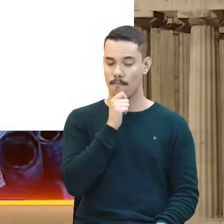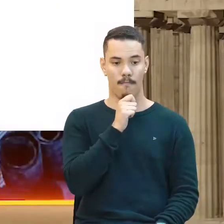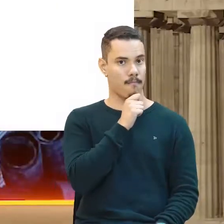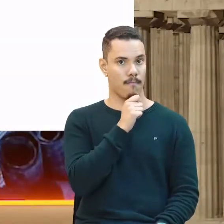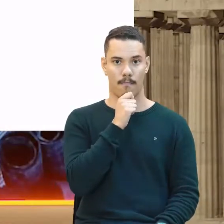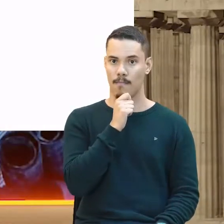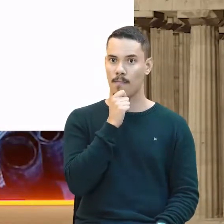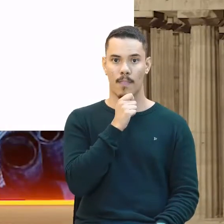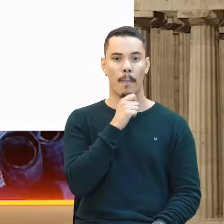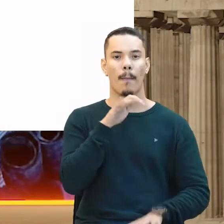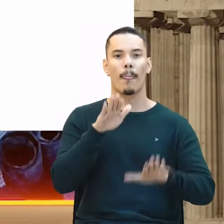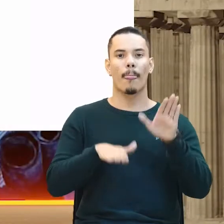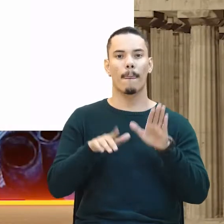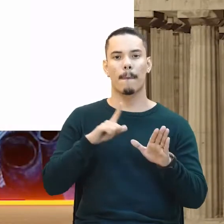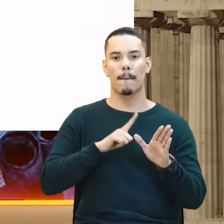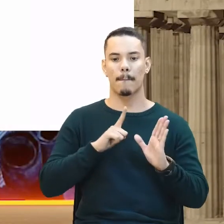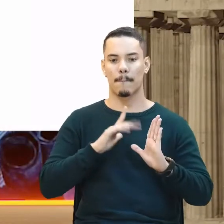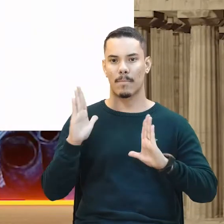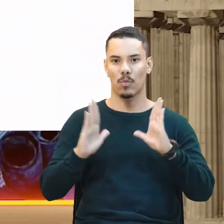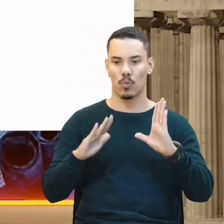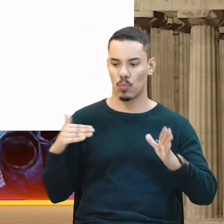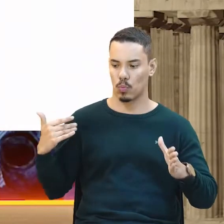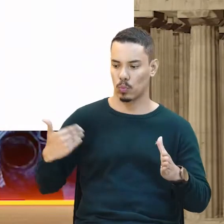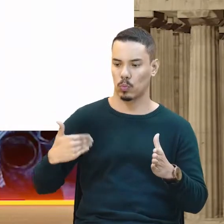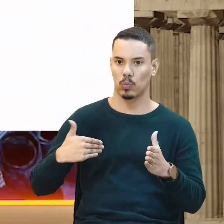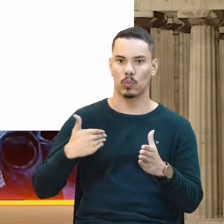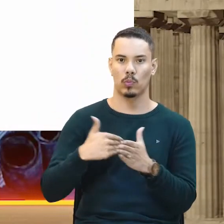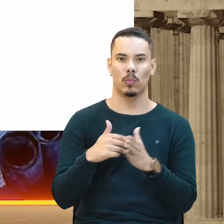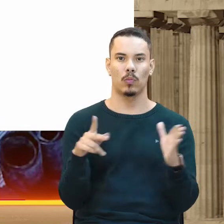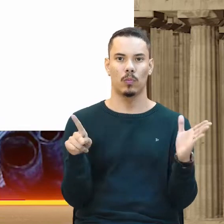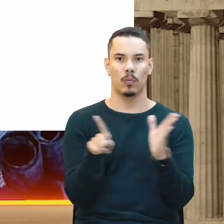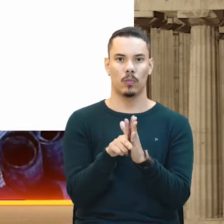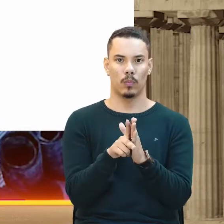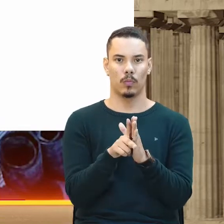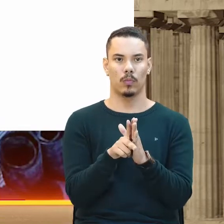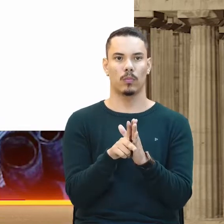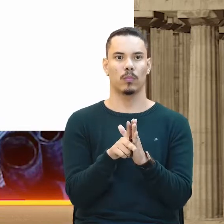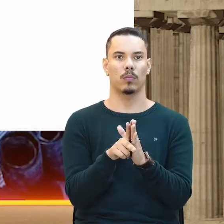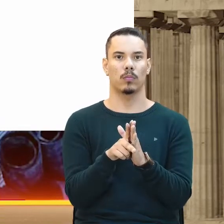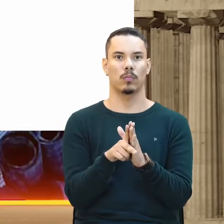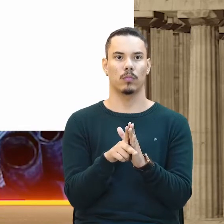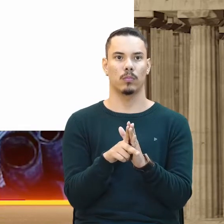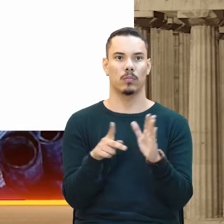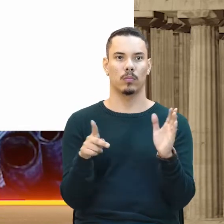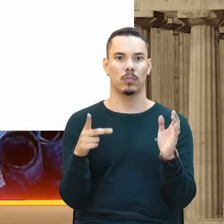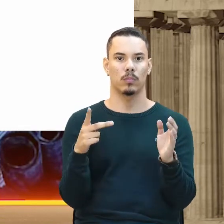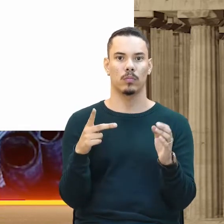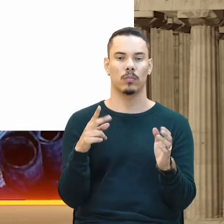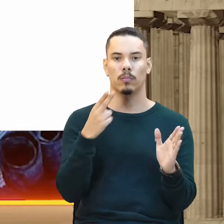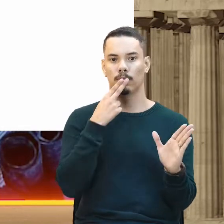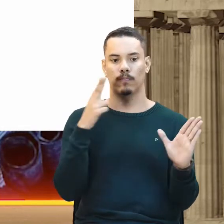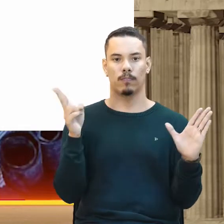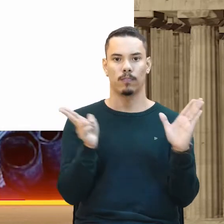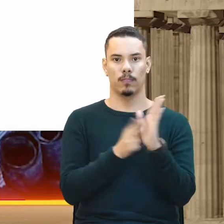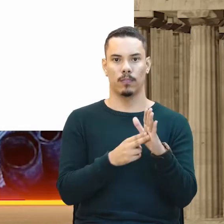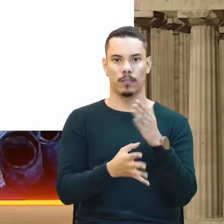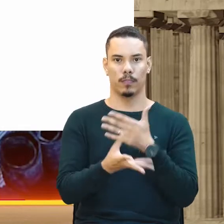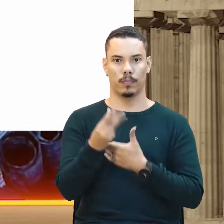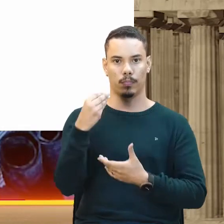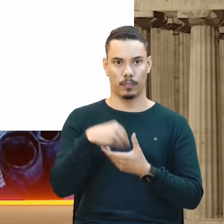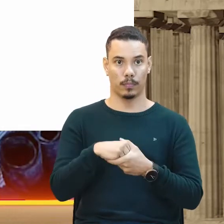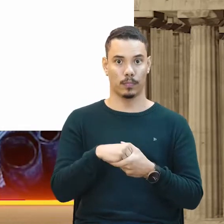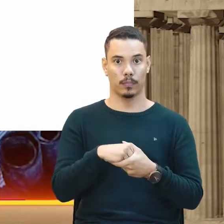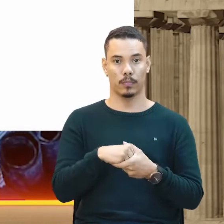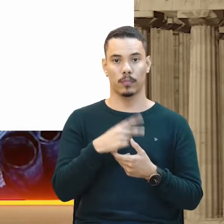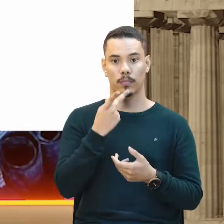Agostinho ele passa por um processo que, em uma de suas obras chamada Confissões, ele vai falar